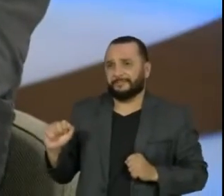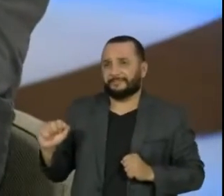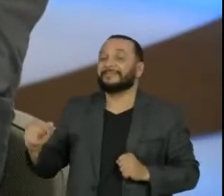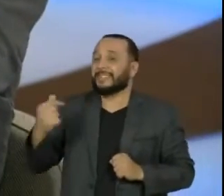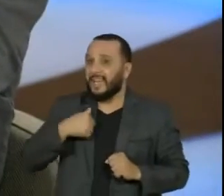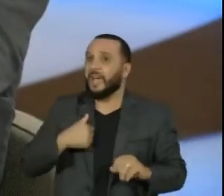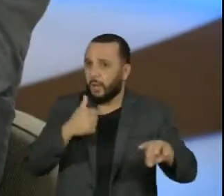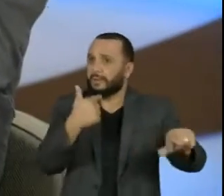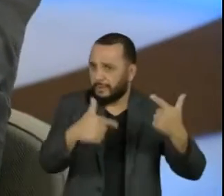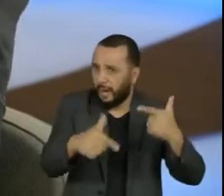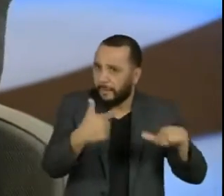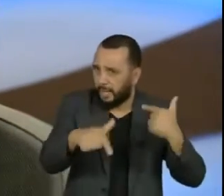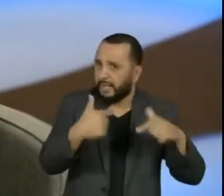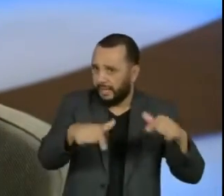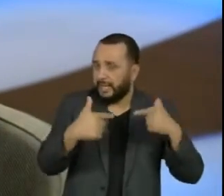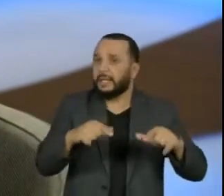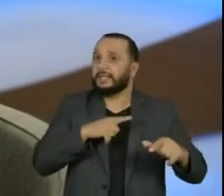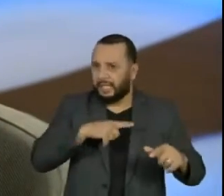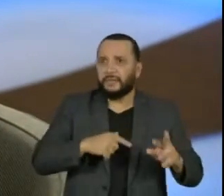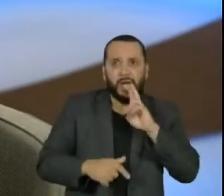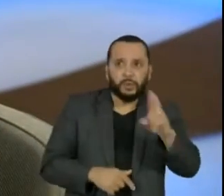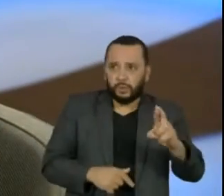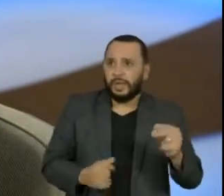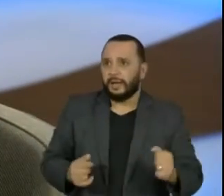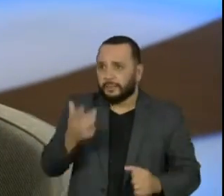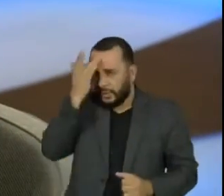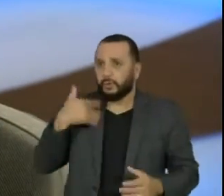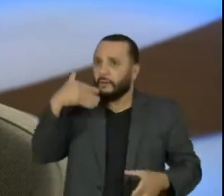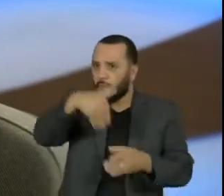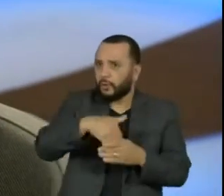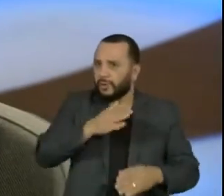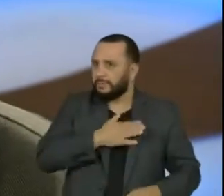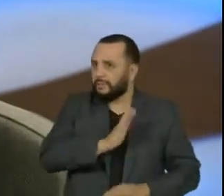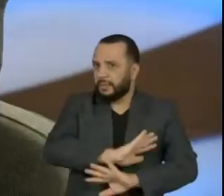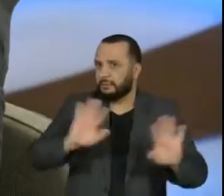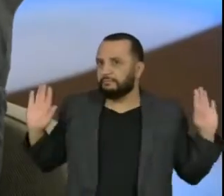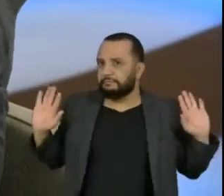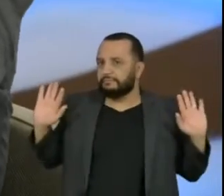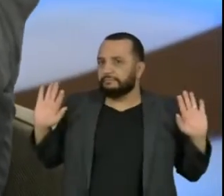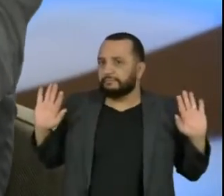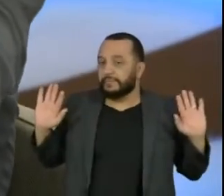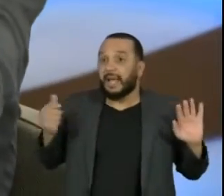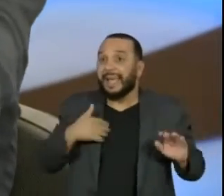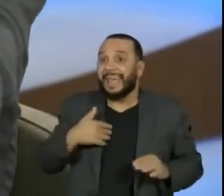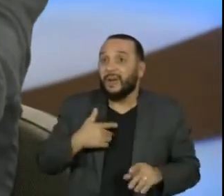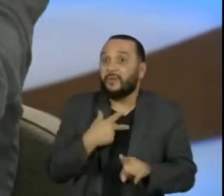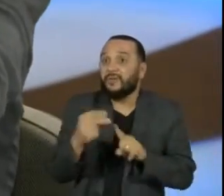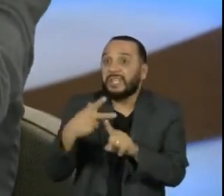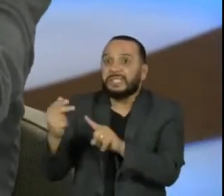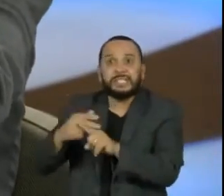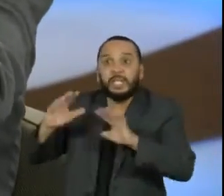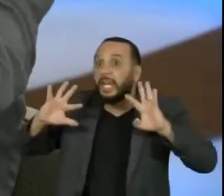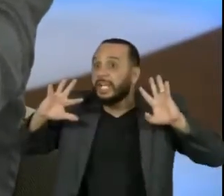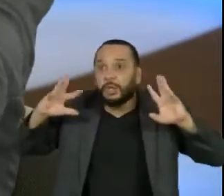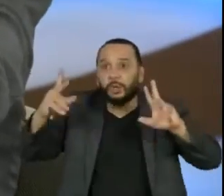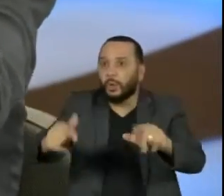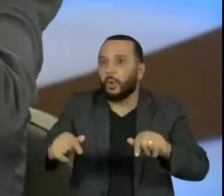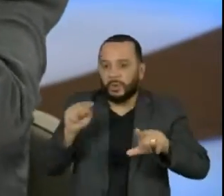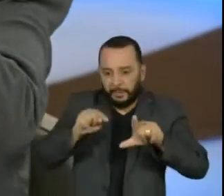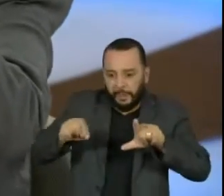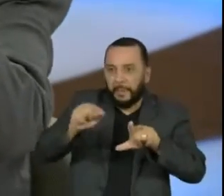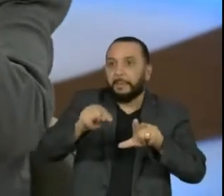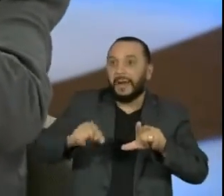entreguei e fui buscar o resultado na urna. Né? Eu ganhei em todas as urnas. Não ganhei em